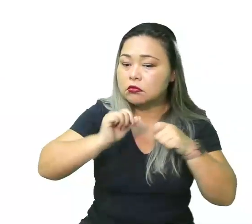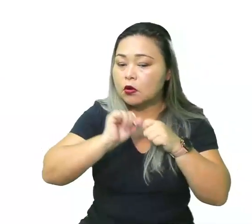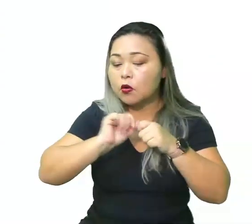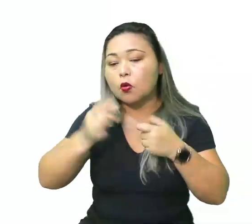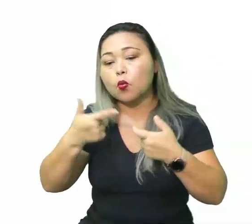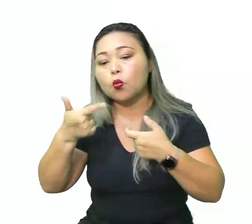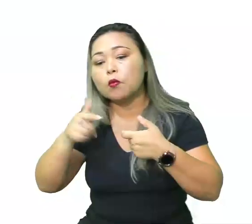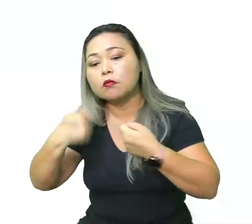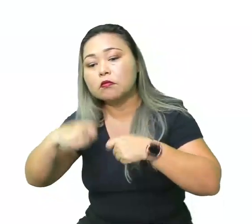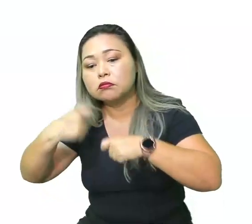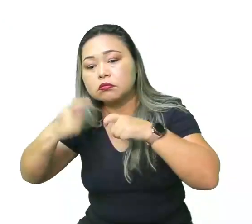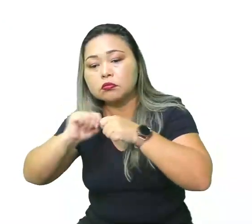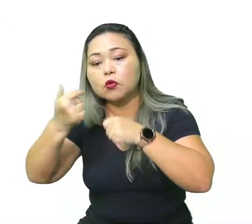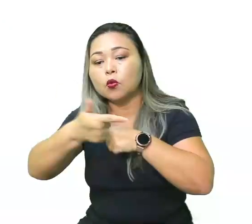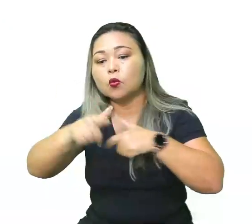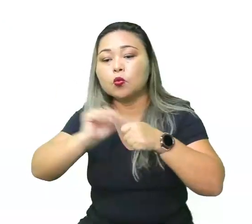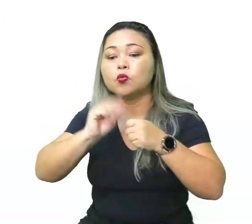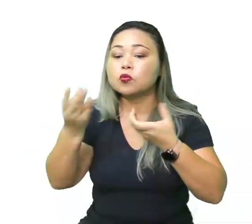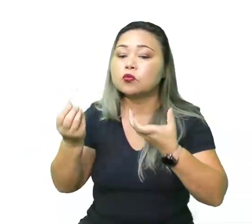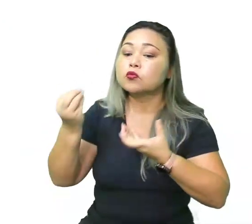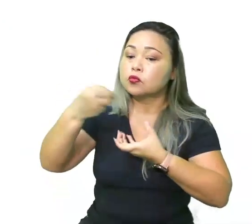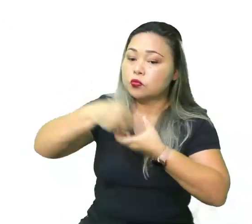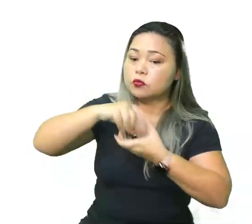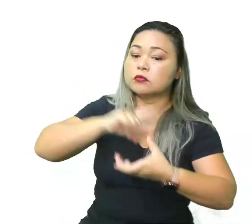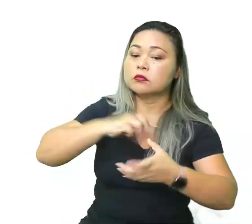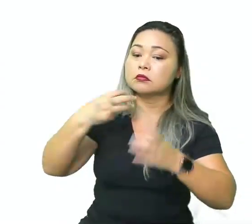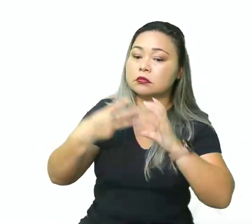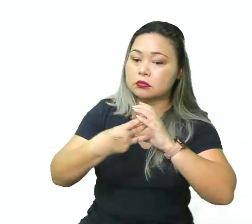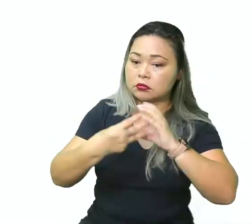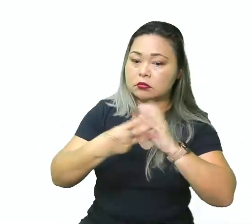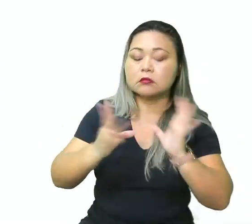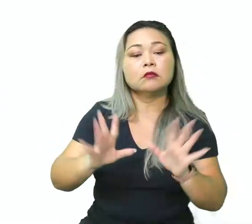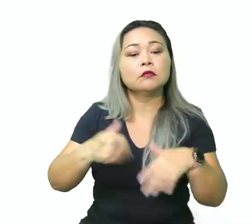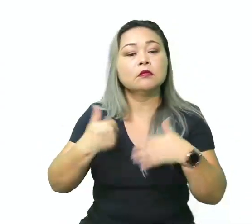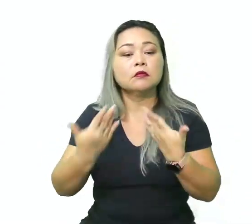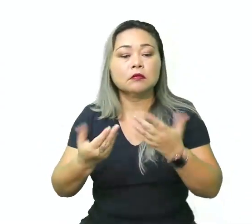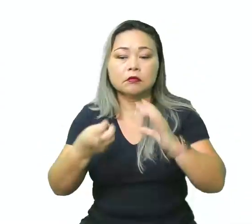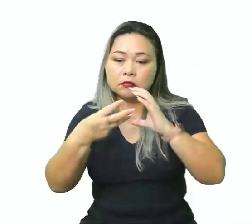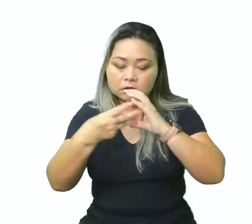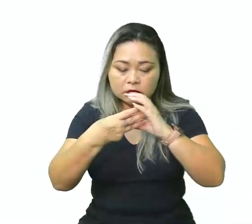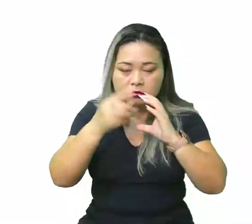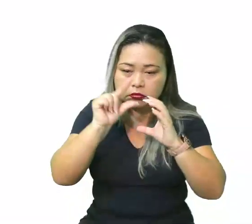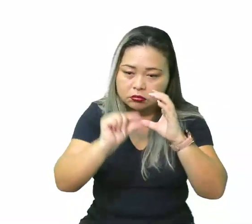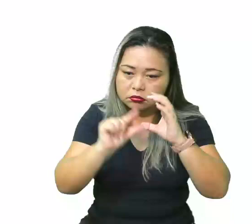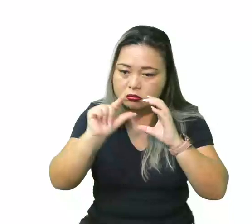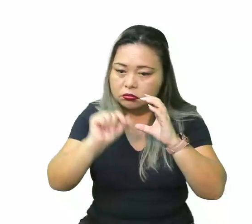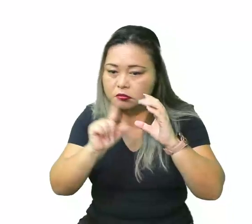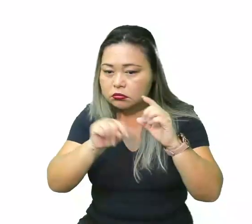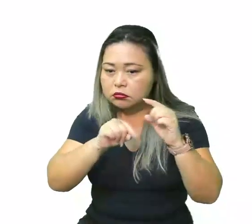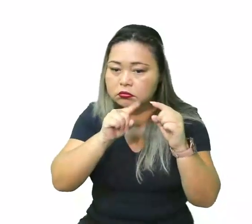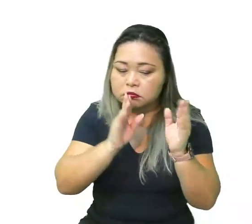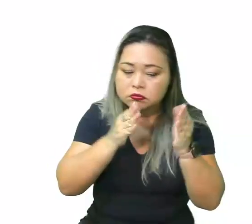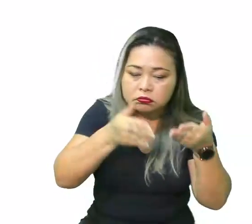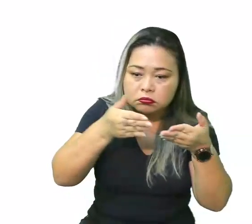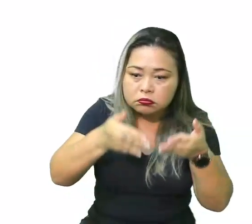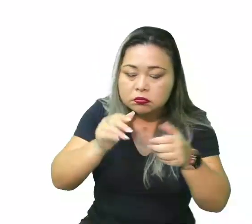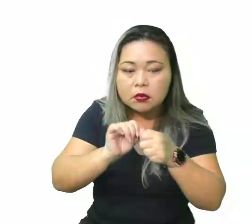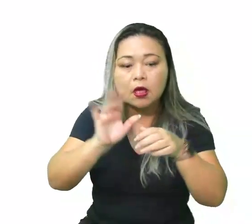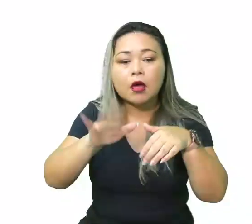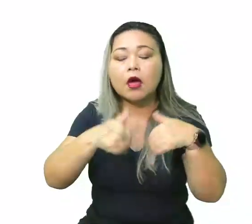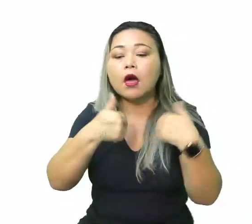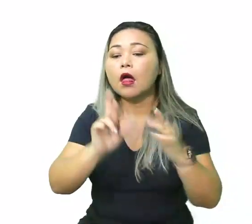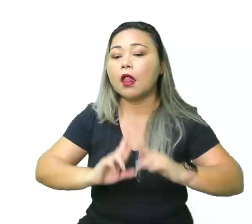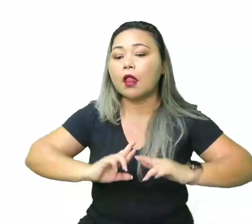constituídos por célula, ok? E essas células, com tamanhos diferentes, funções diferentes, vão estar fazendo